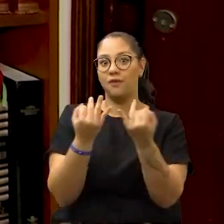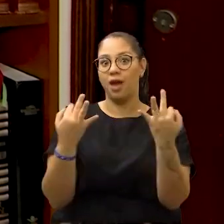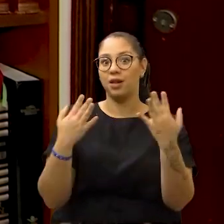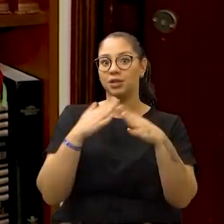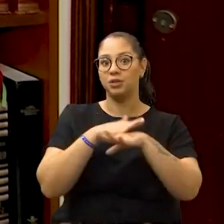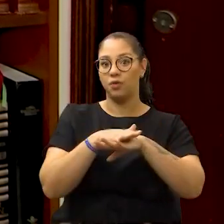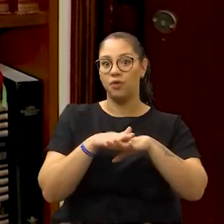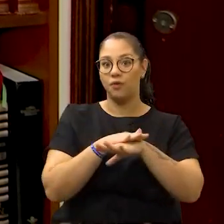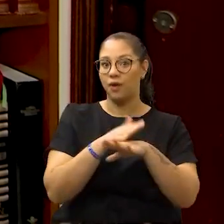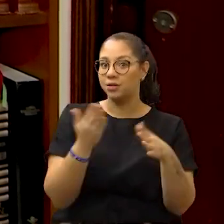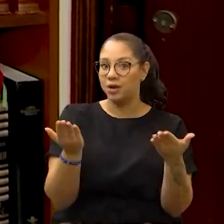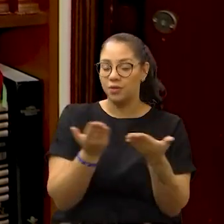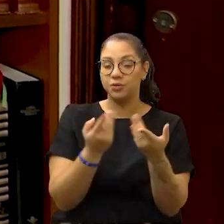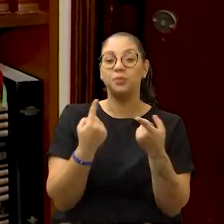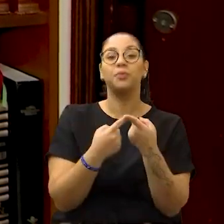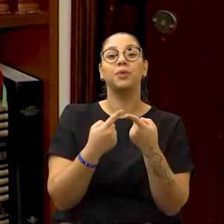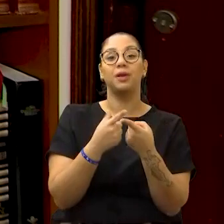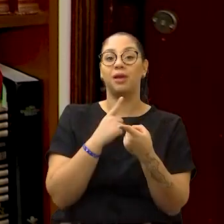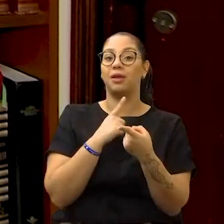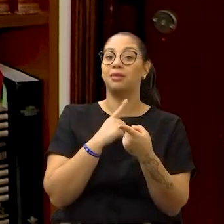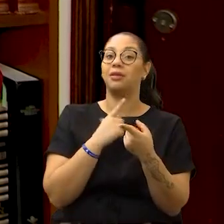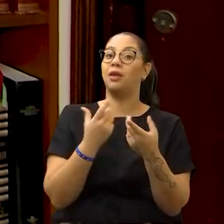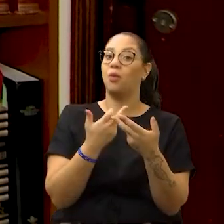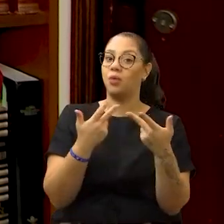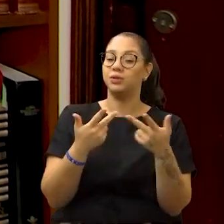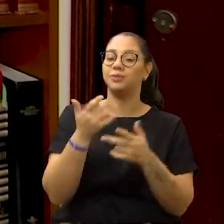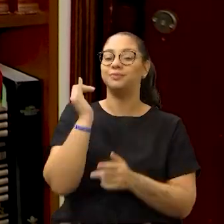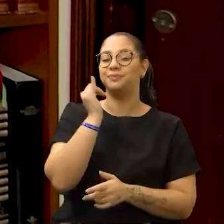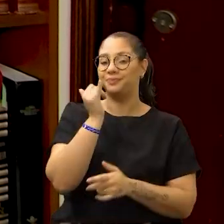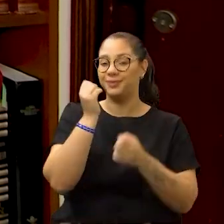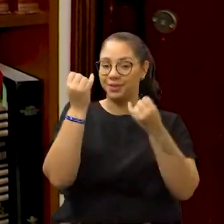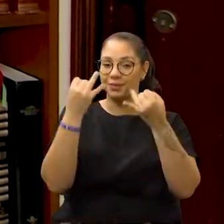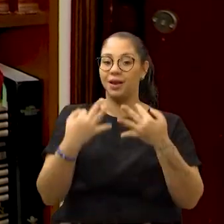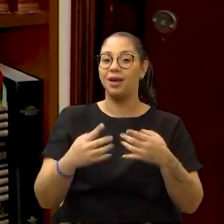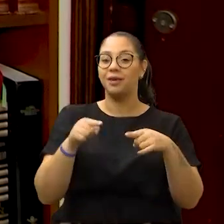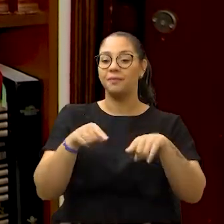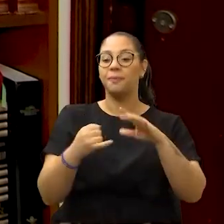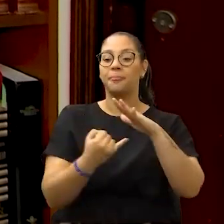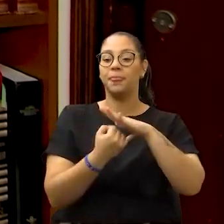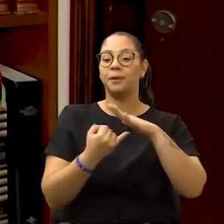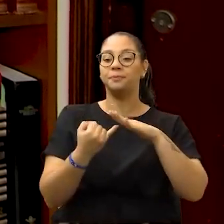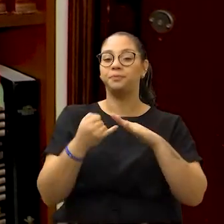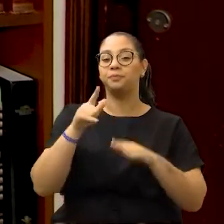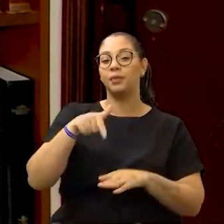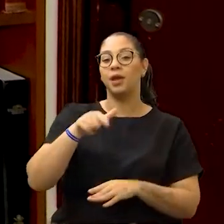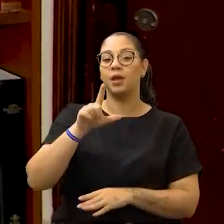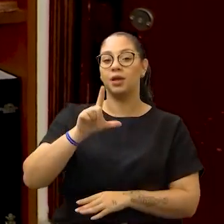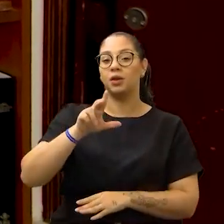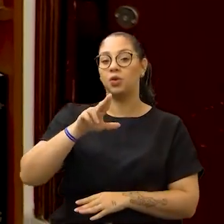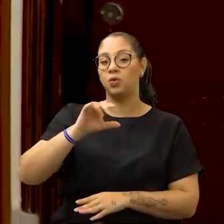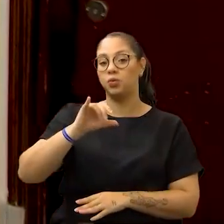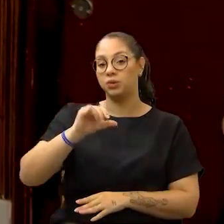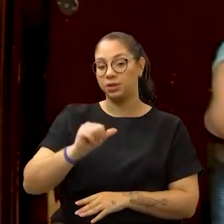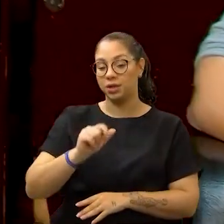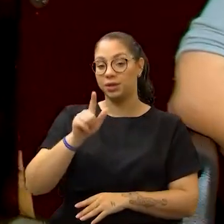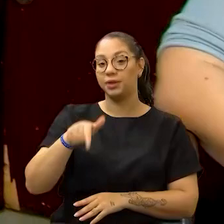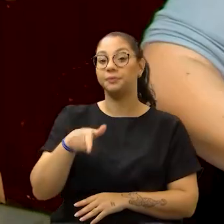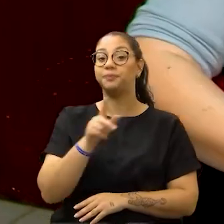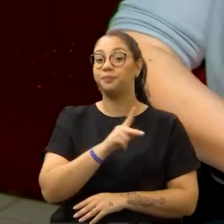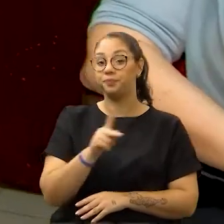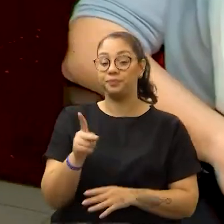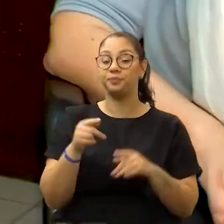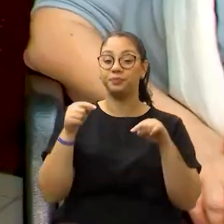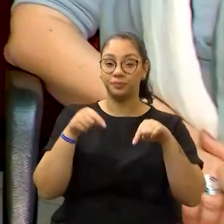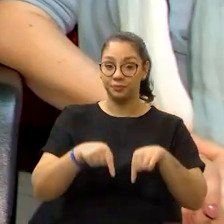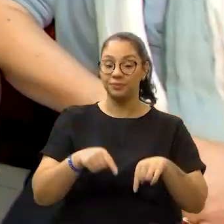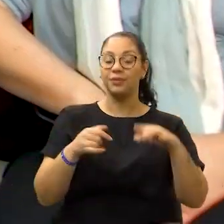várias conversas hoje, porque tem muita coisa para contar aqui do Instituto, é a Lúcia Sdoia, presidente aqui